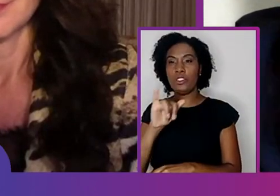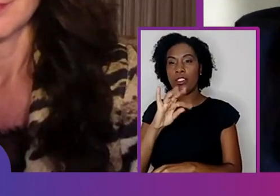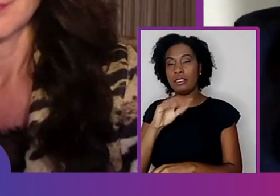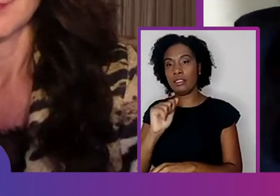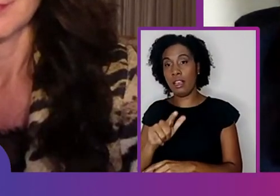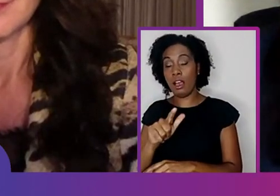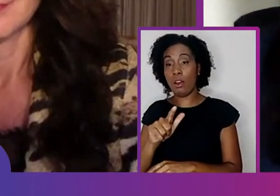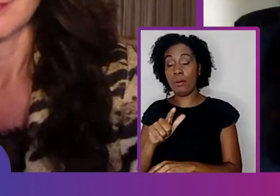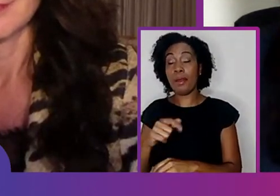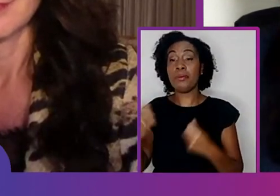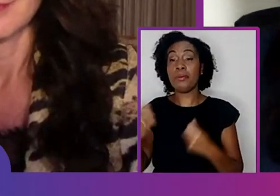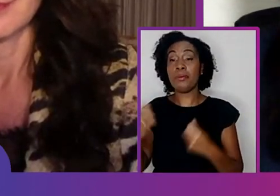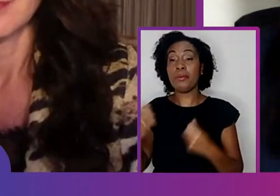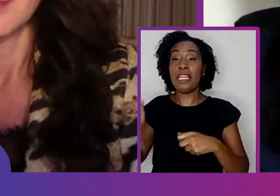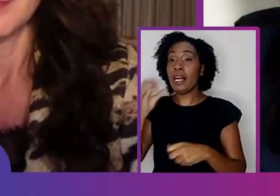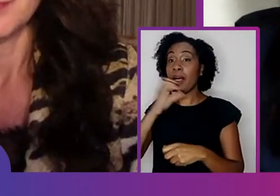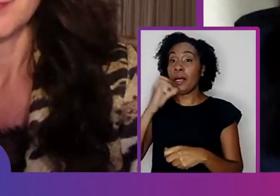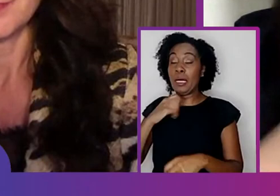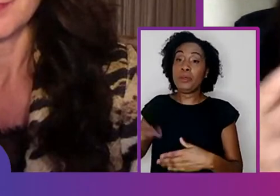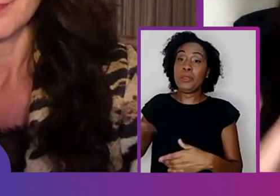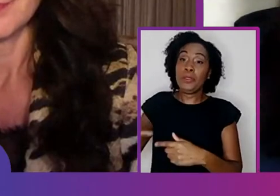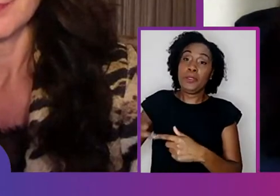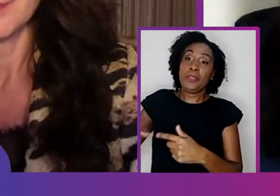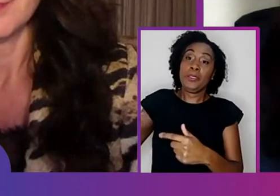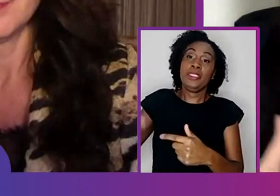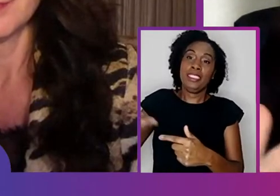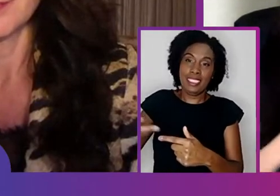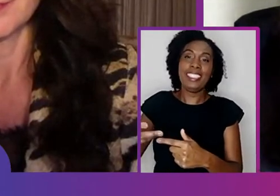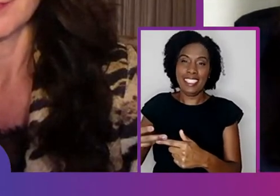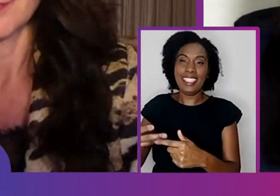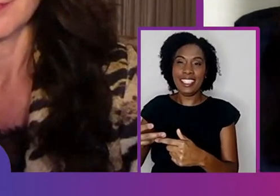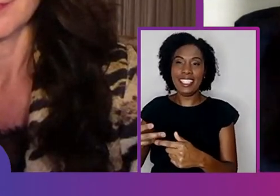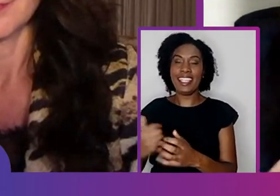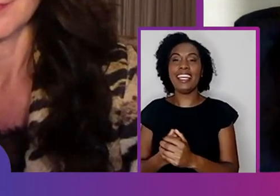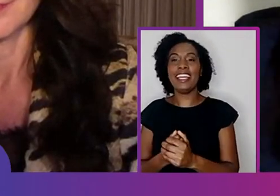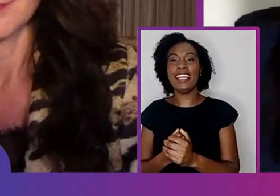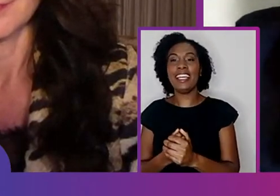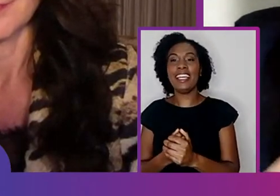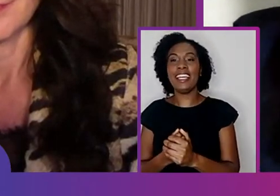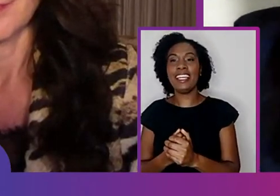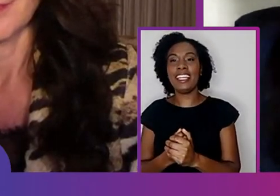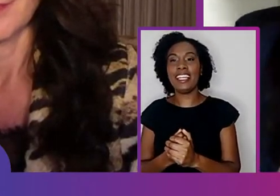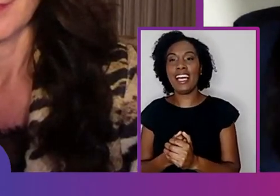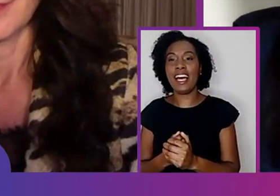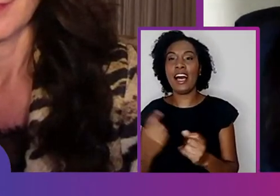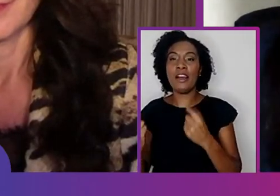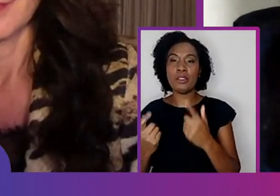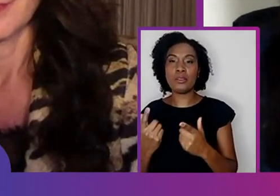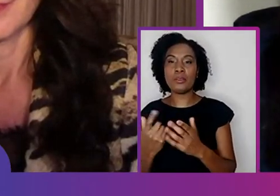né? Tiveram que acelerar esse processo e fizeram as coisas meio de uma forma meio atabalhoada,